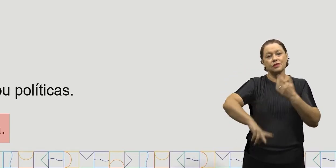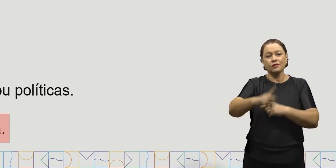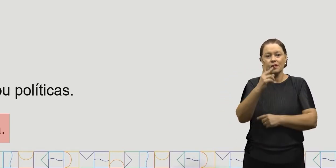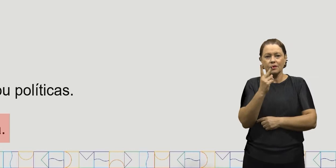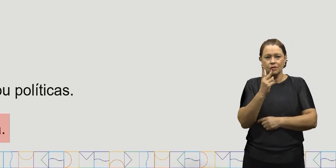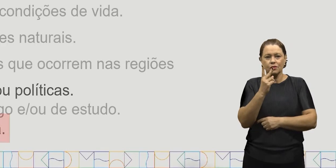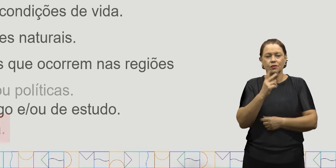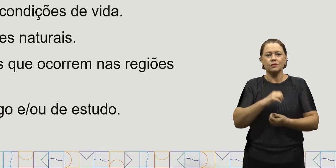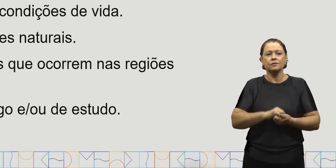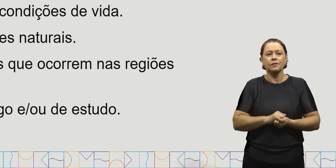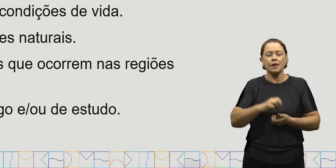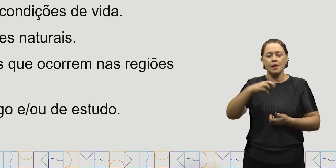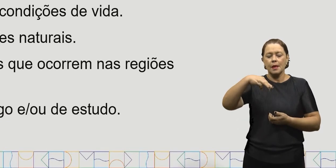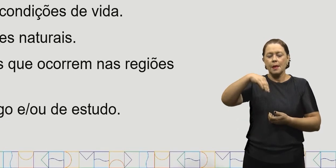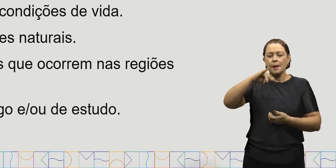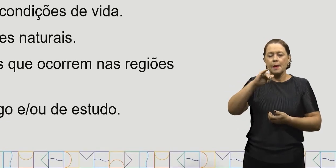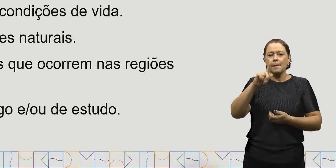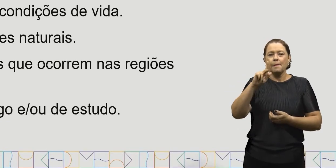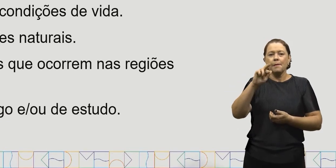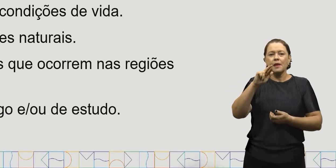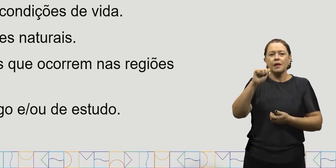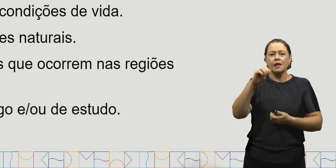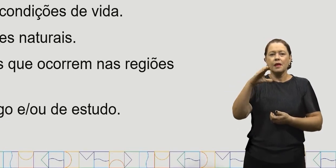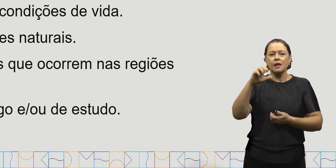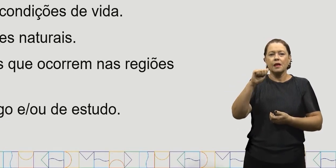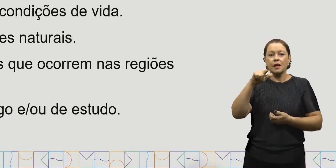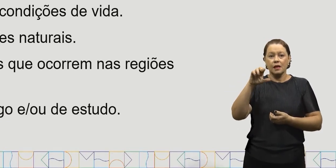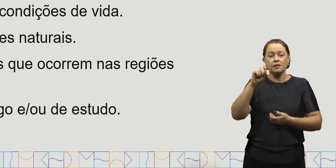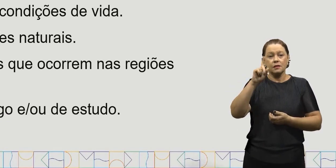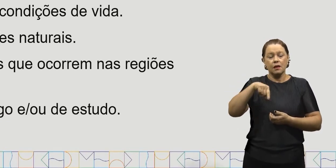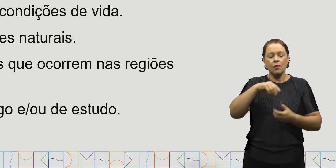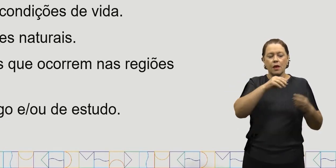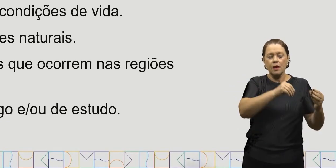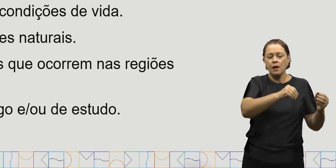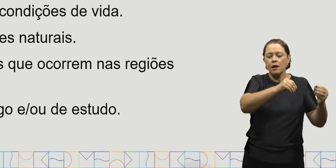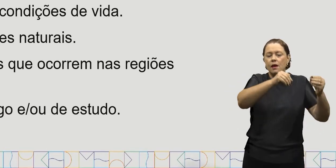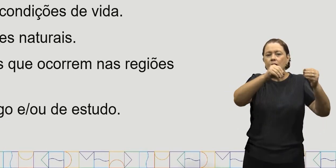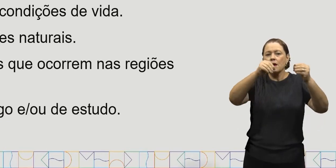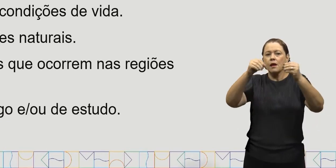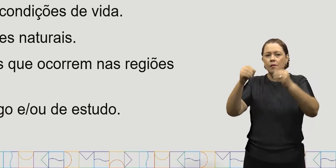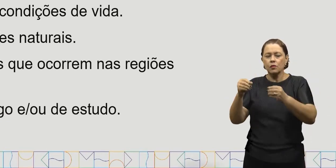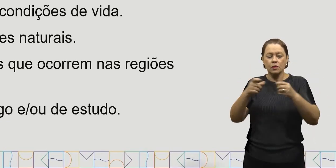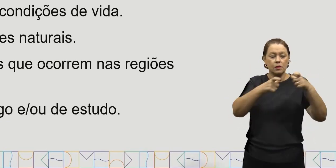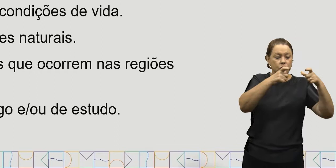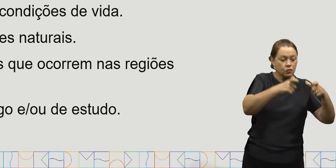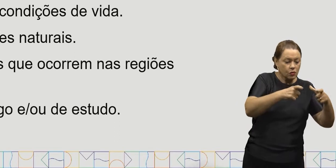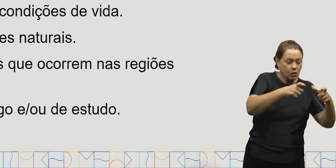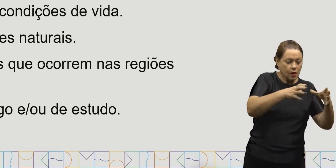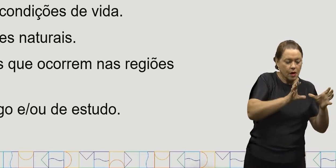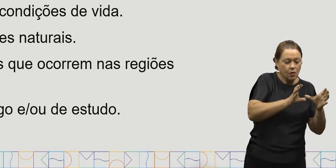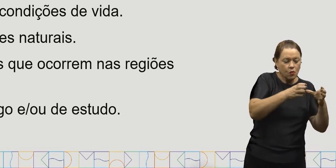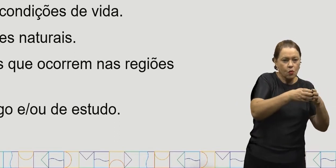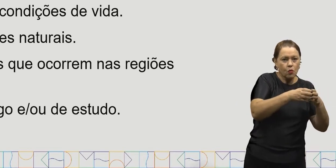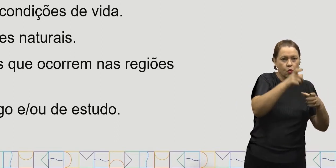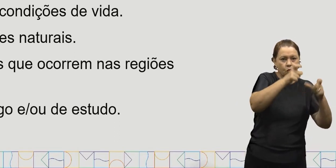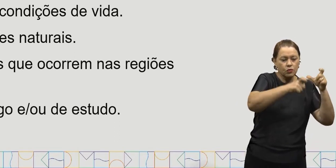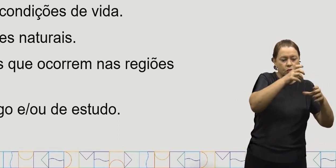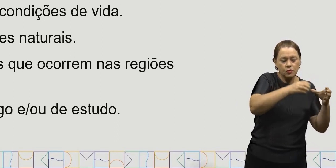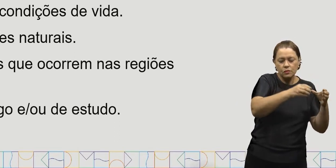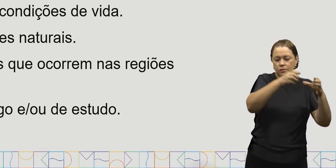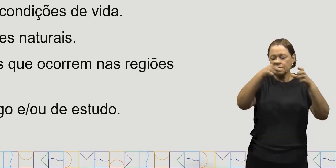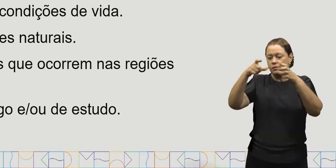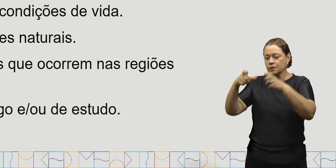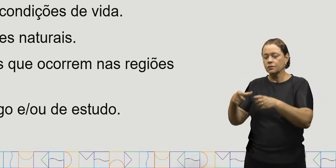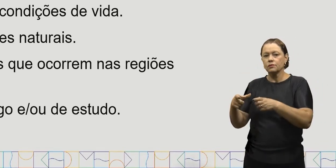atividade 2. Migração é o processo de deslocamento de populações de um local para o outro. Em relação aos